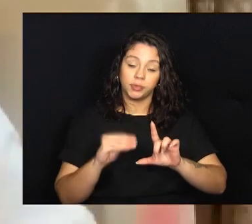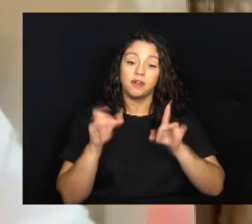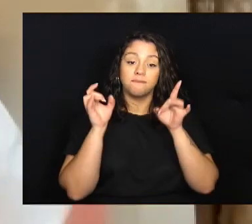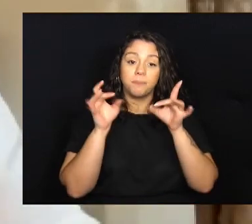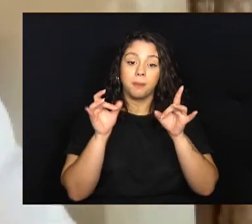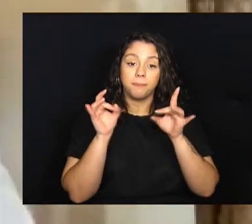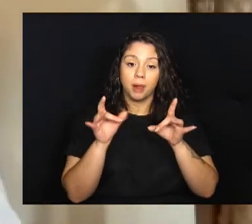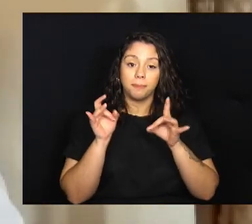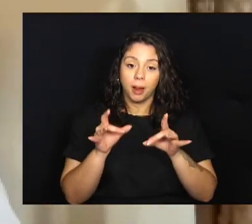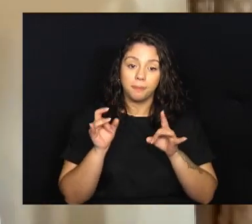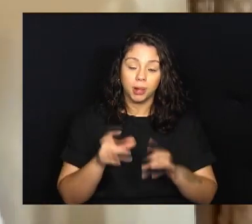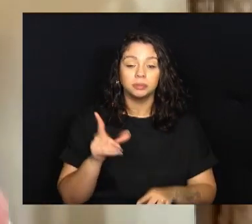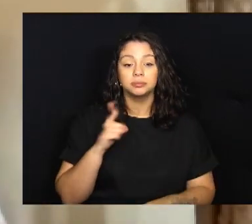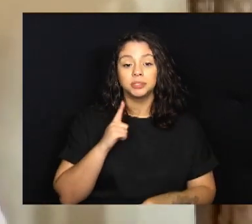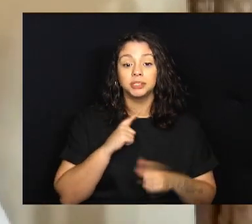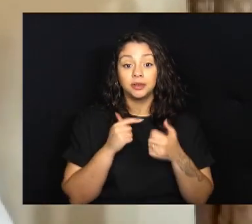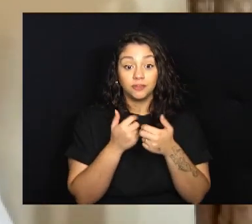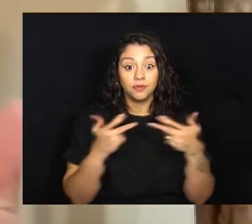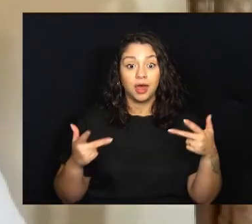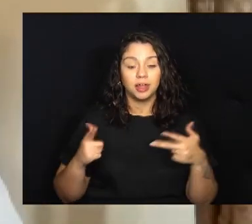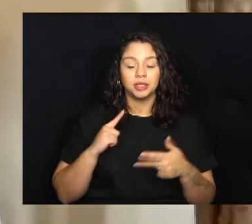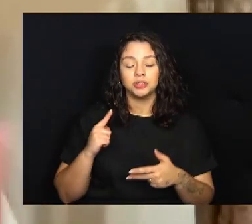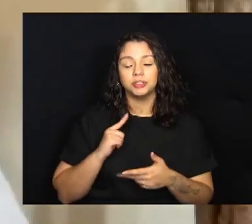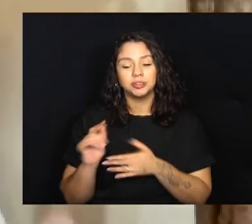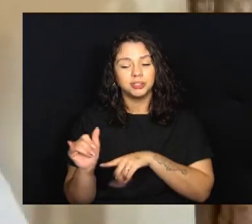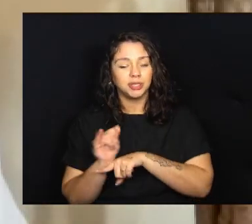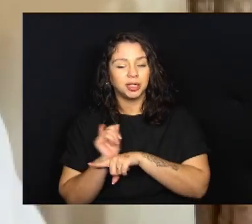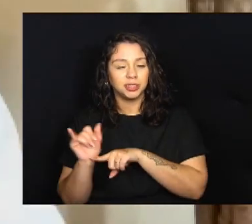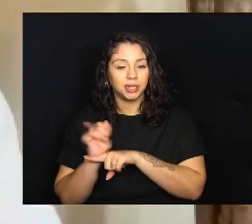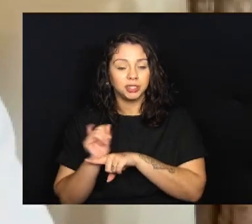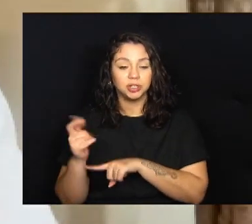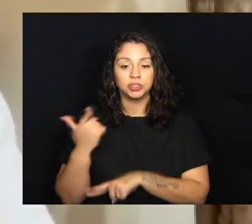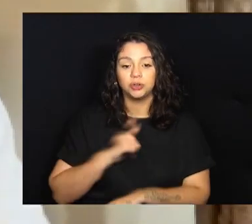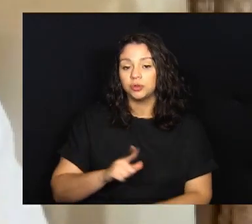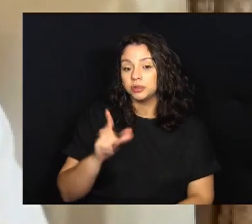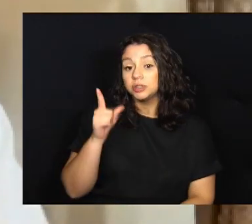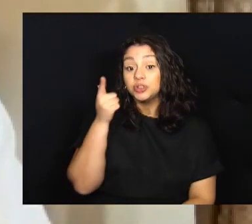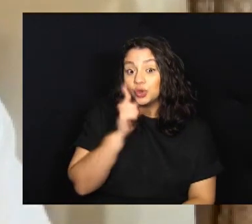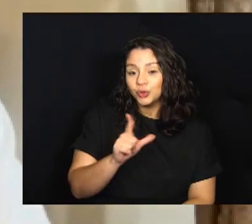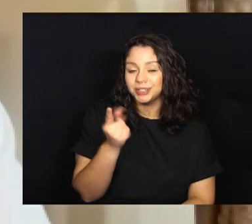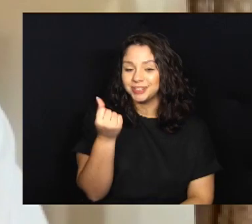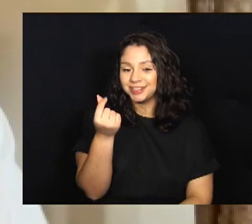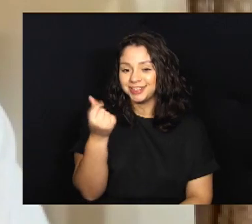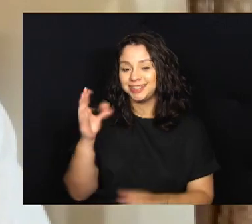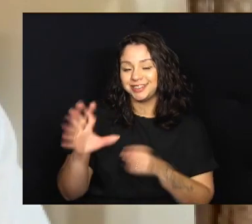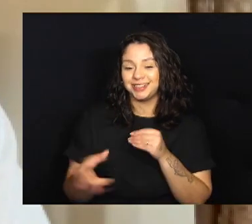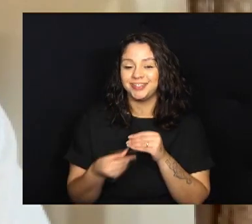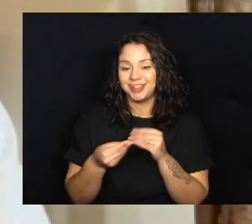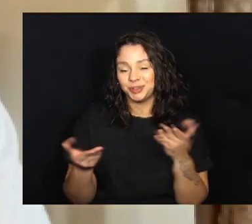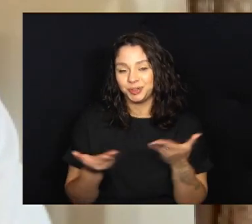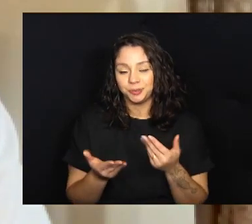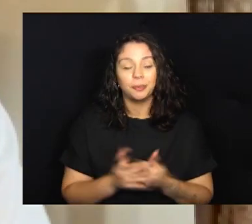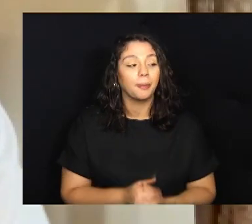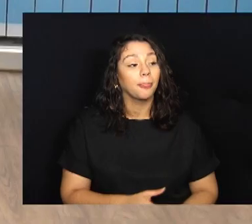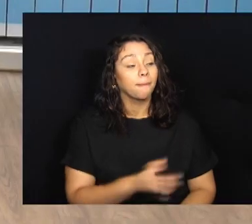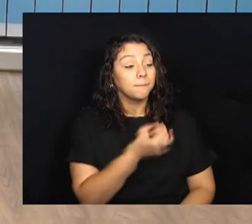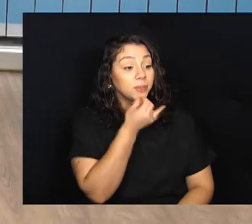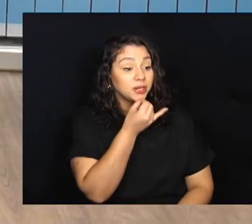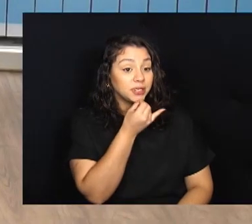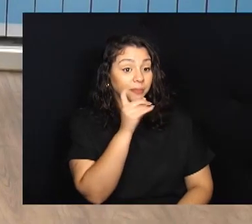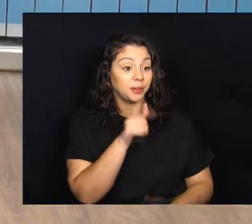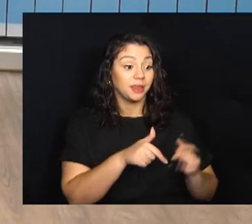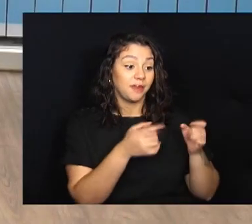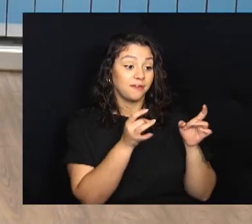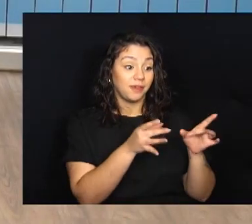uma enorme fatia de coisas que podem gerar renda extra hoje. Por exemplo, vender objetos